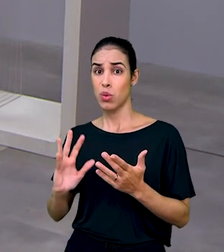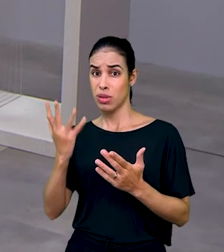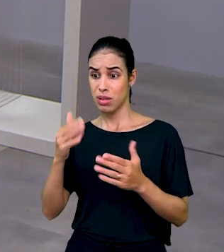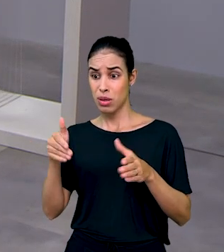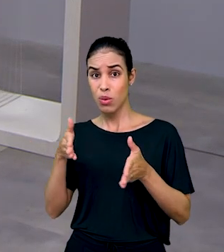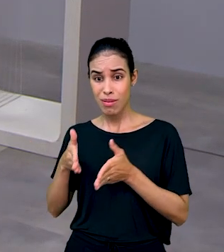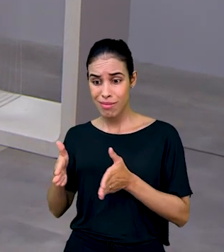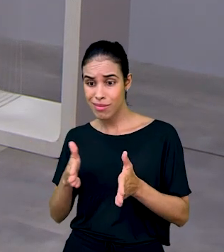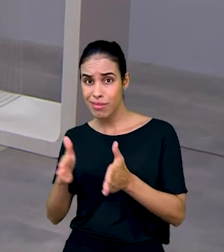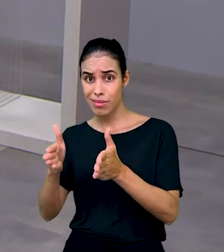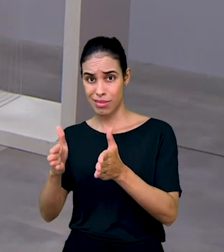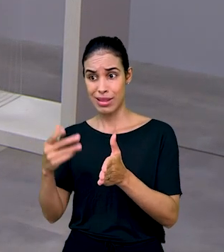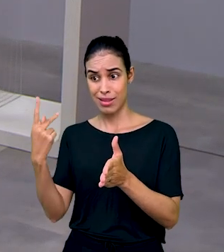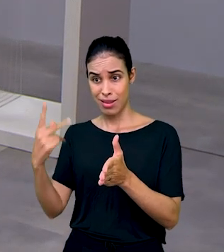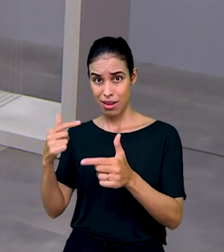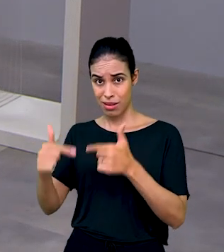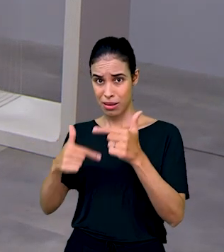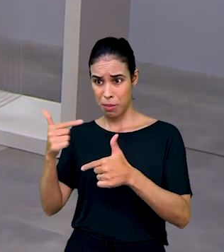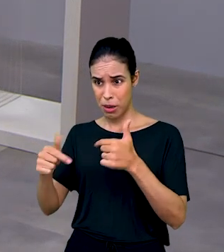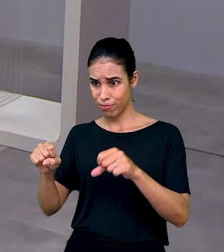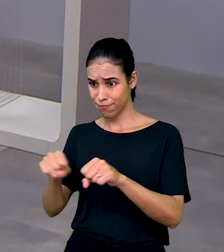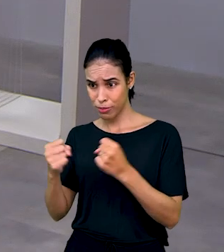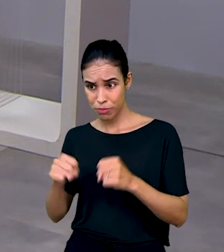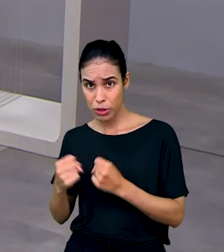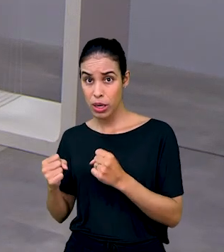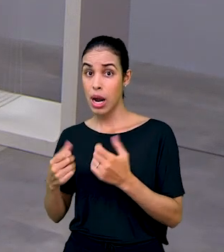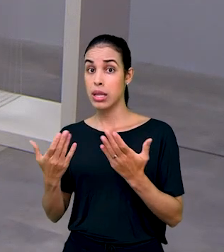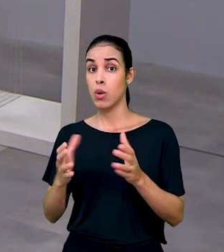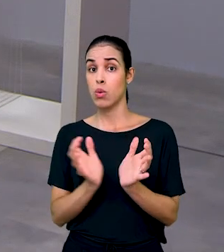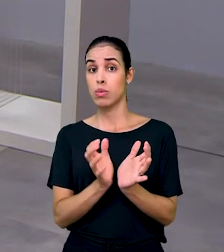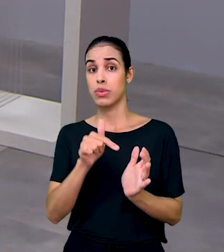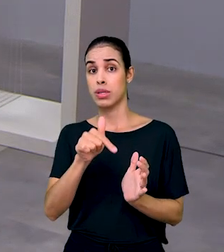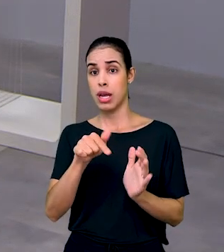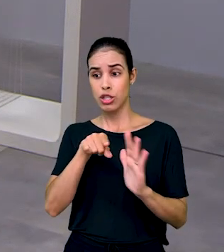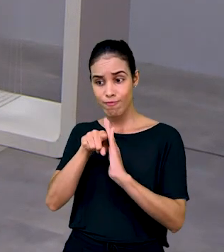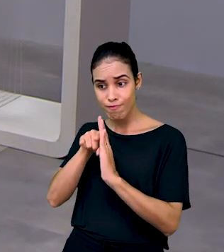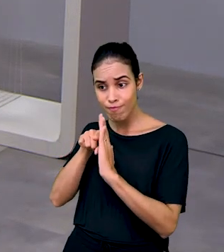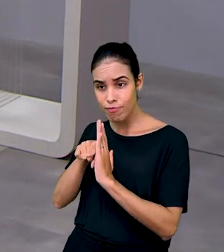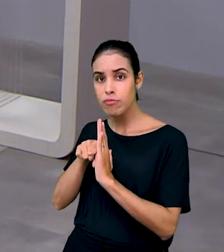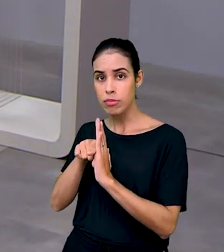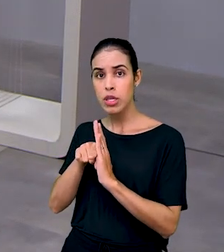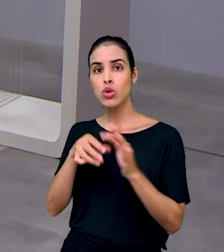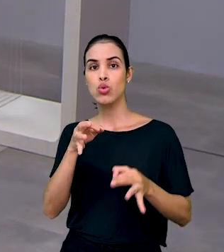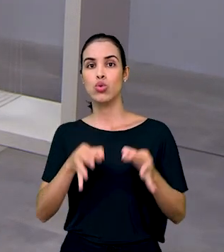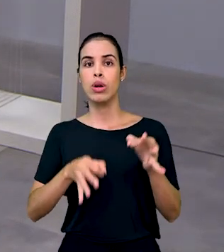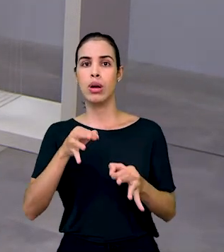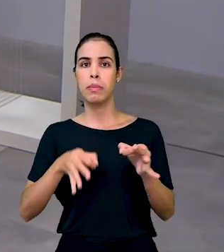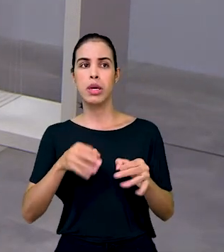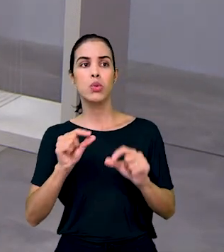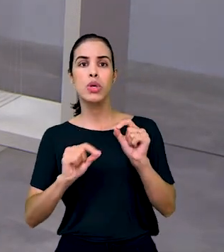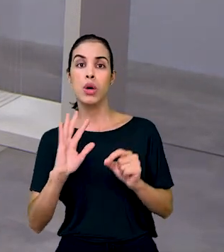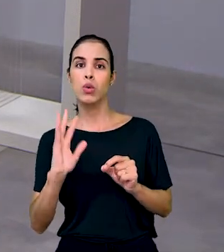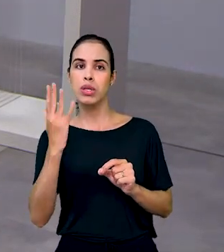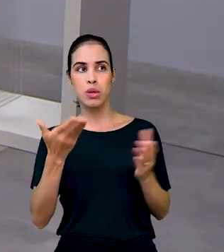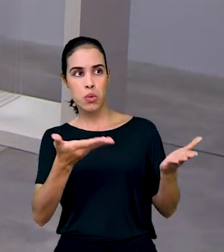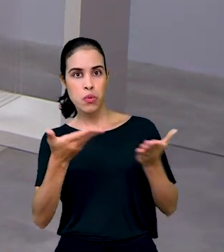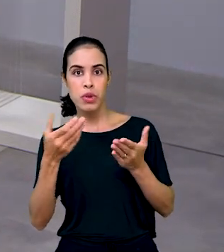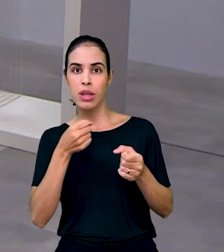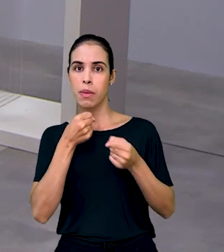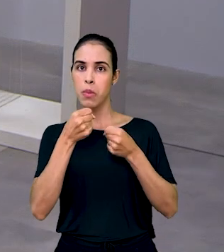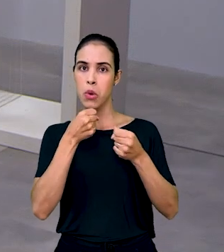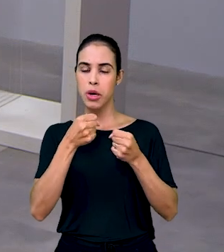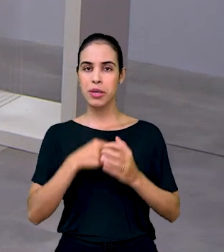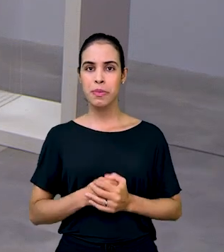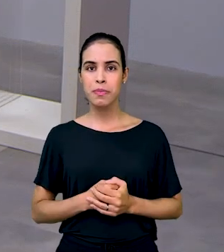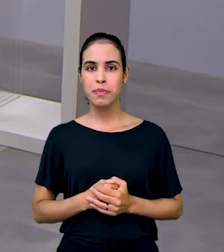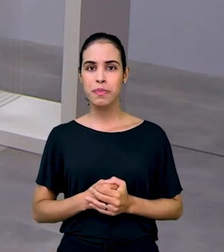trem ocorridos no trecho em que ele operava. A decisão é da 7ª turma e quem traz os detalhes para a gente sobre esse caso é o repórter